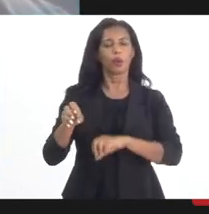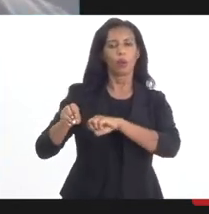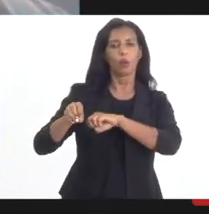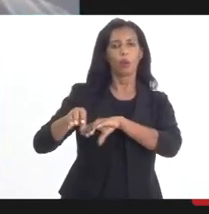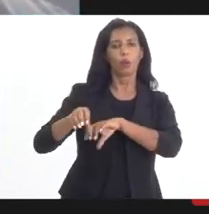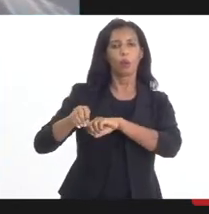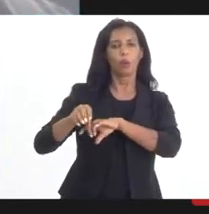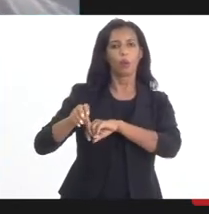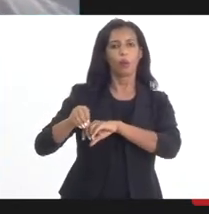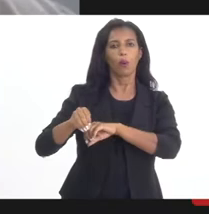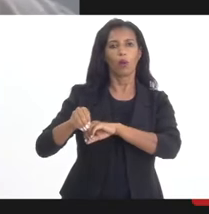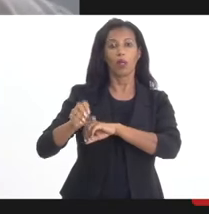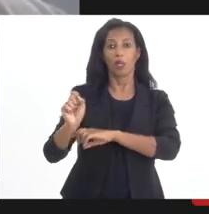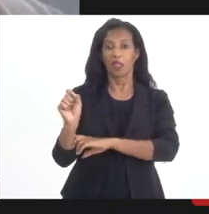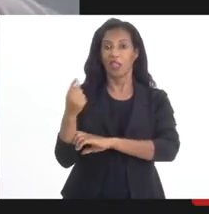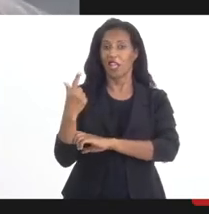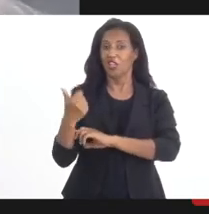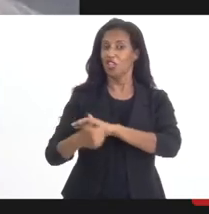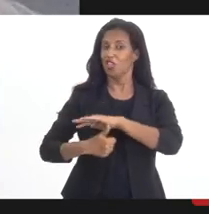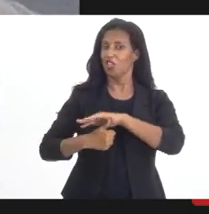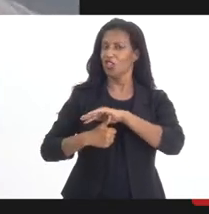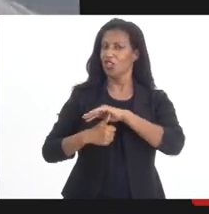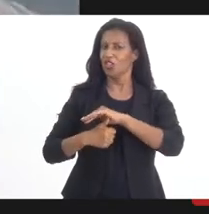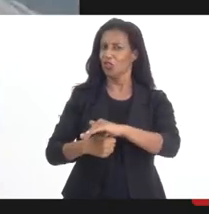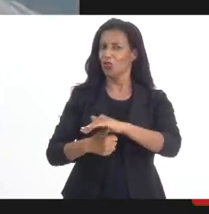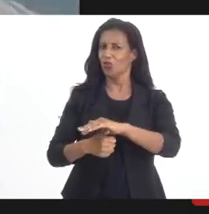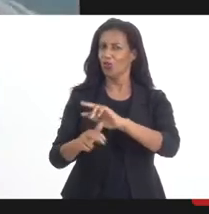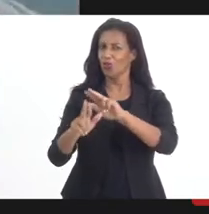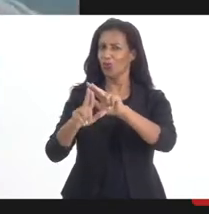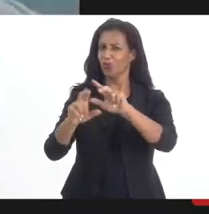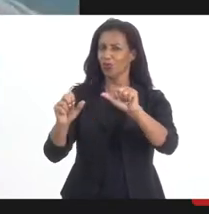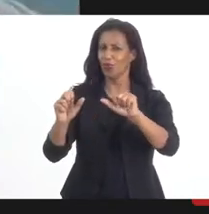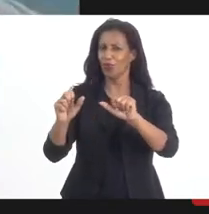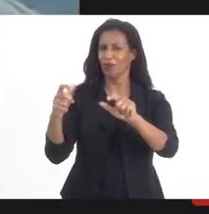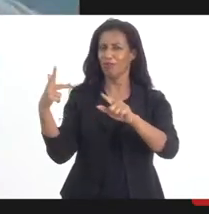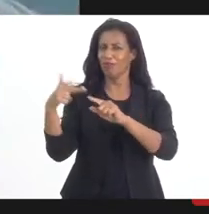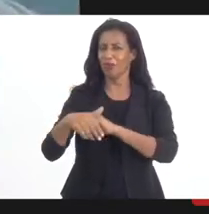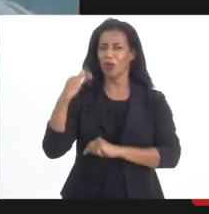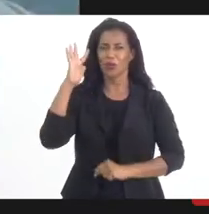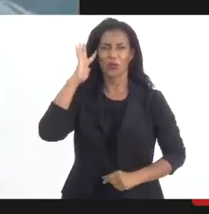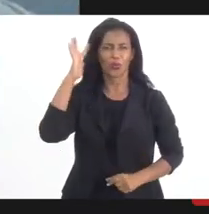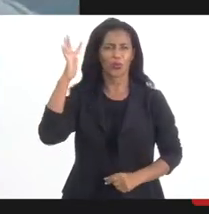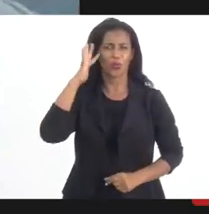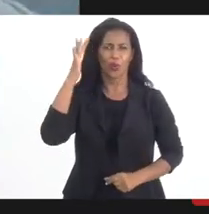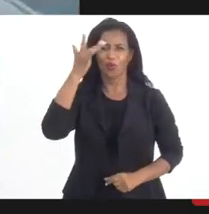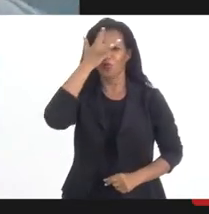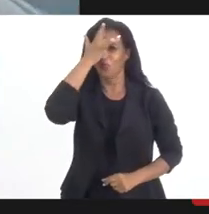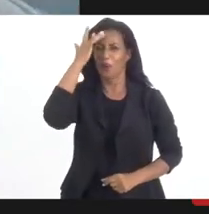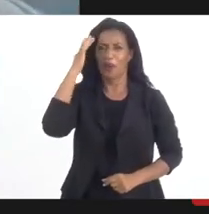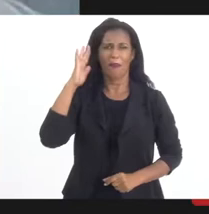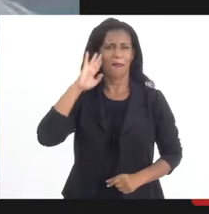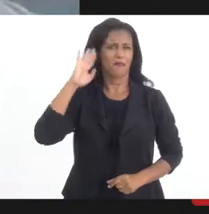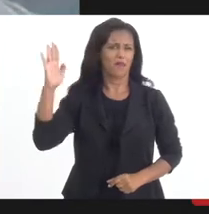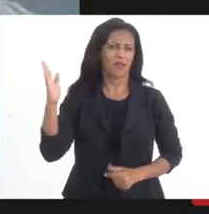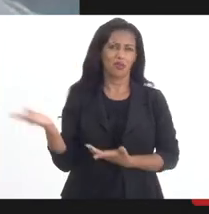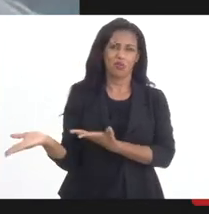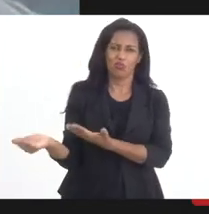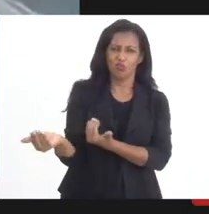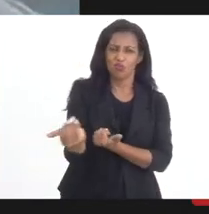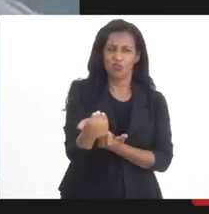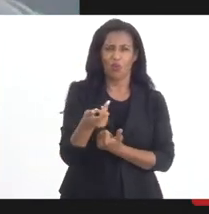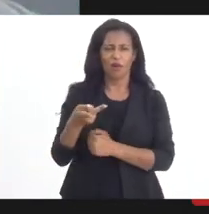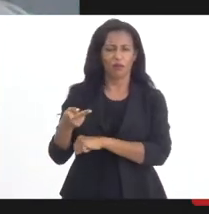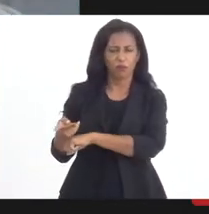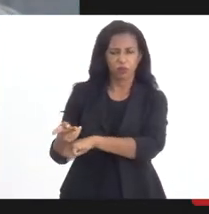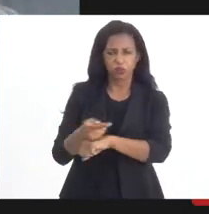educador e ex-gestor, jamais matei sonho de pessoas, principalmente de jovens, que buscam a